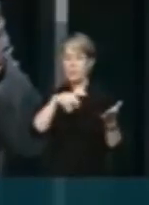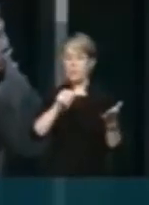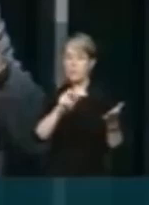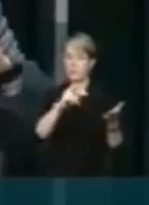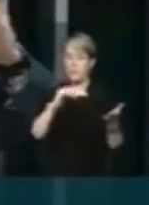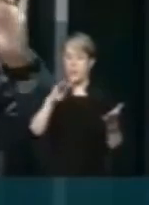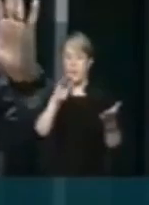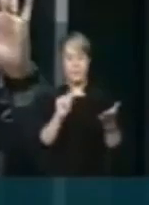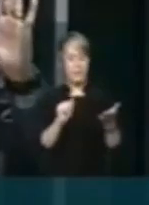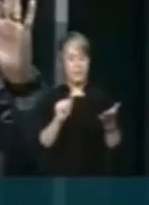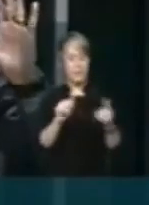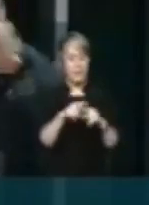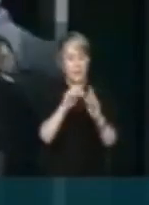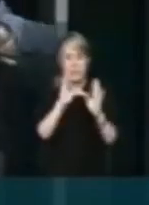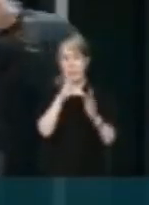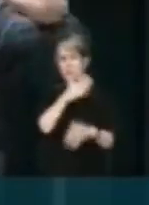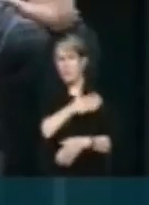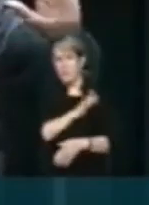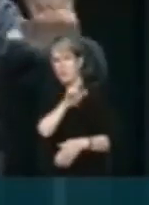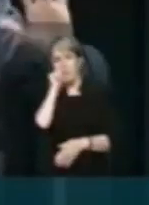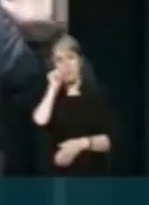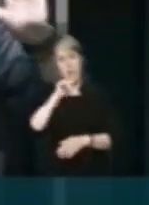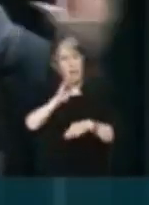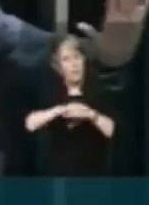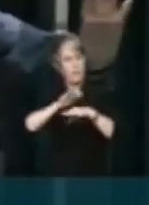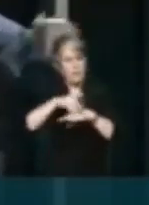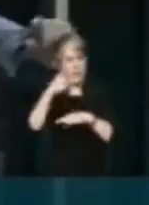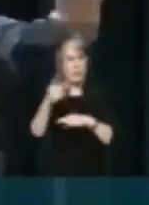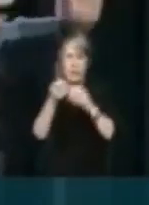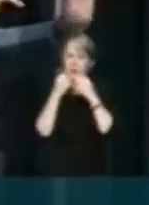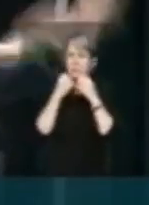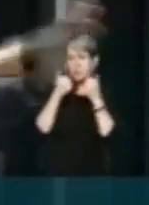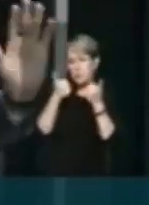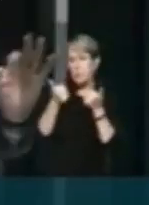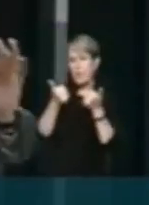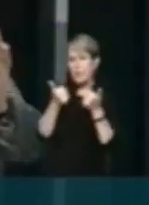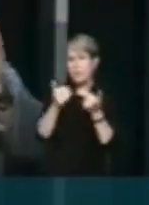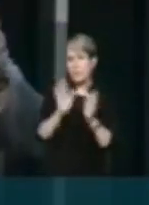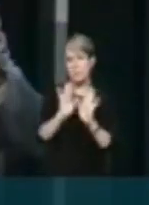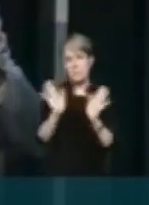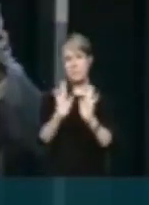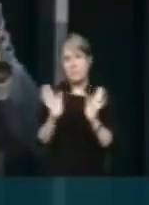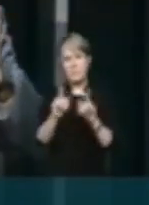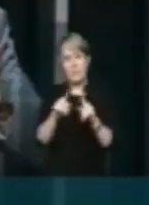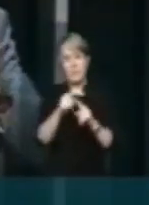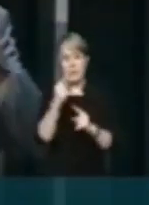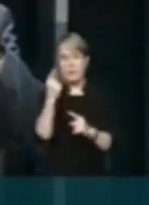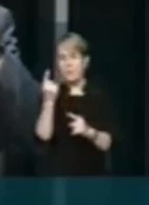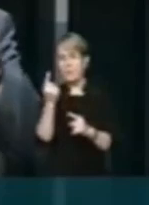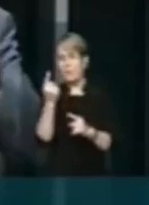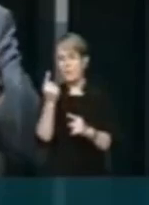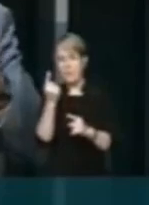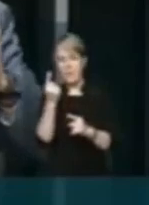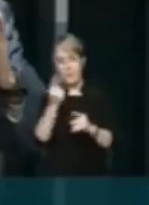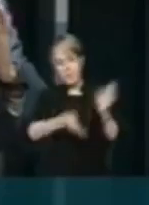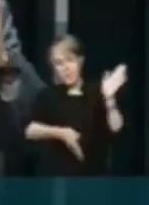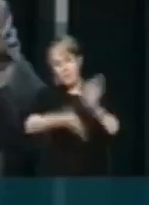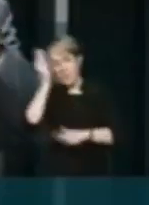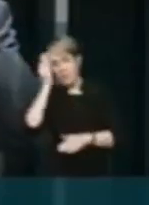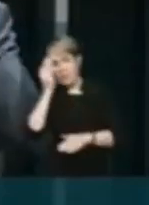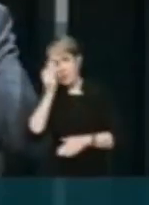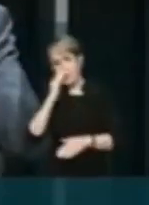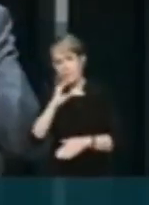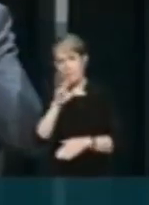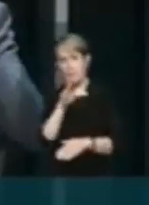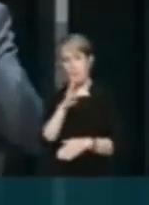desertar, ele já não gostava da mulher dele. Tudo bem, o homem não gosta da mulher, a mulher não gosta do homem, tudo bem. Mas ele despachou para Cuba